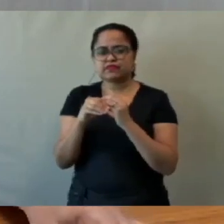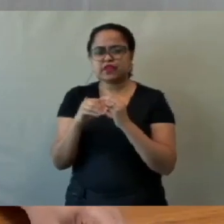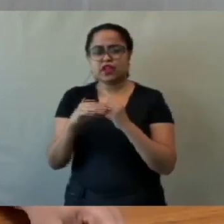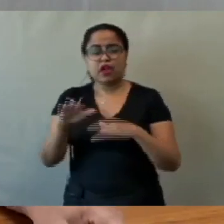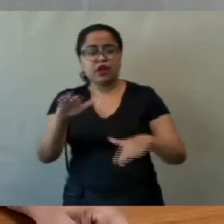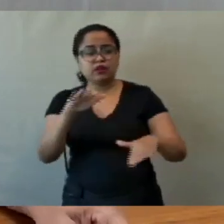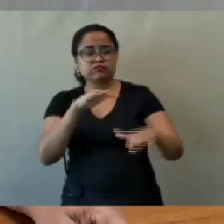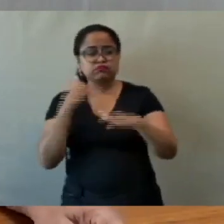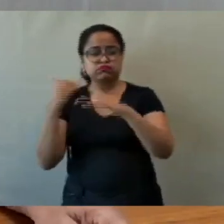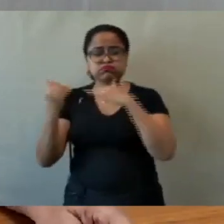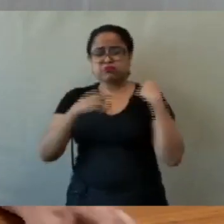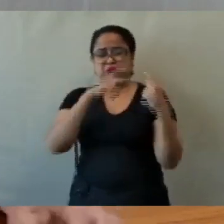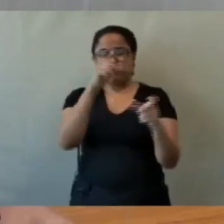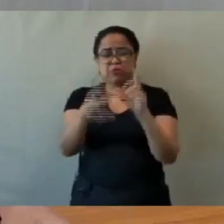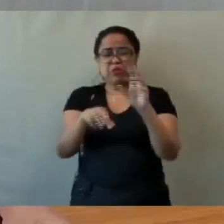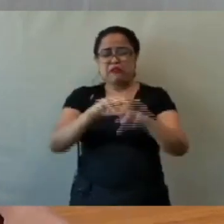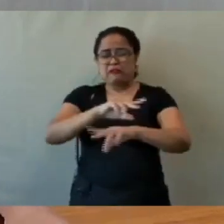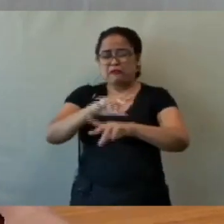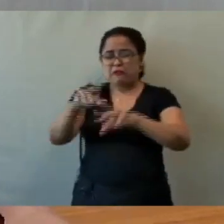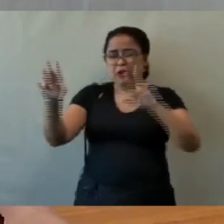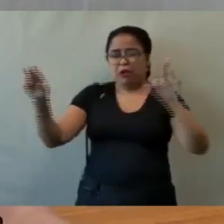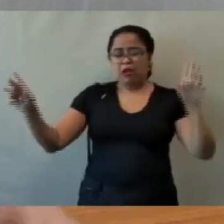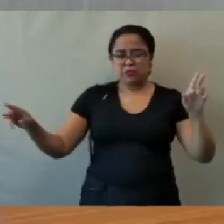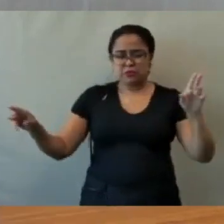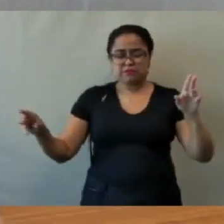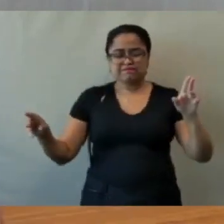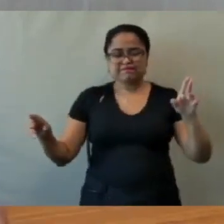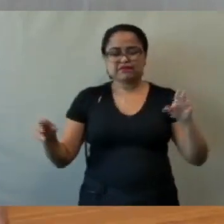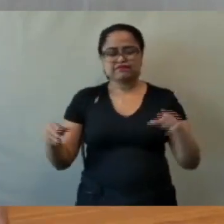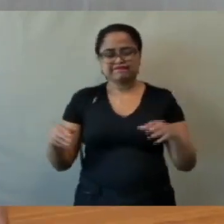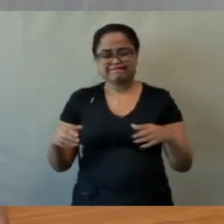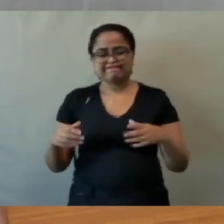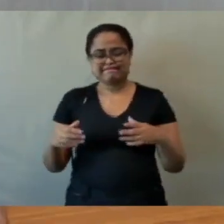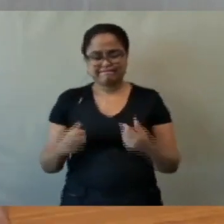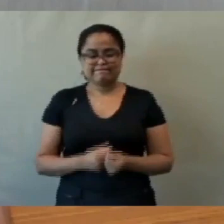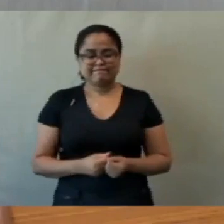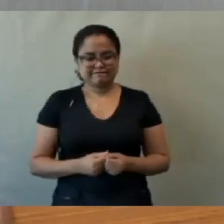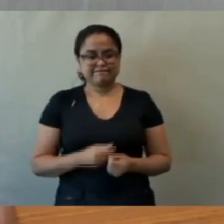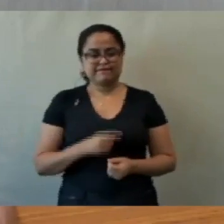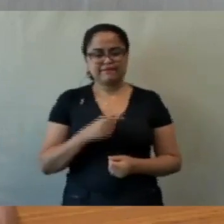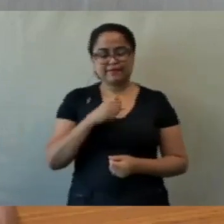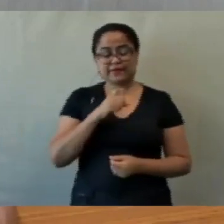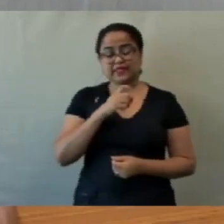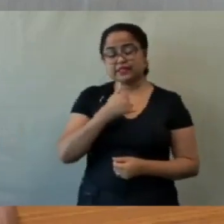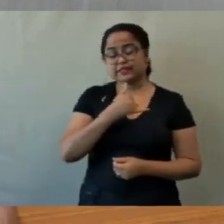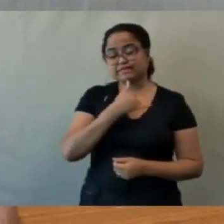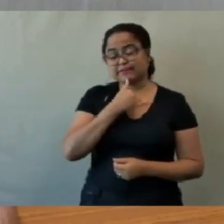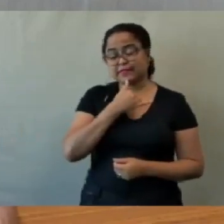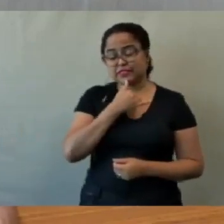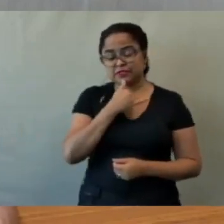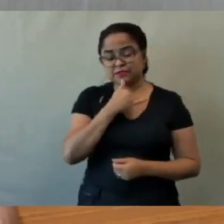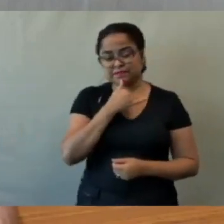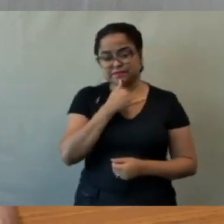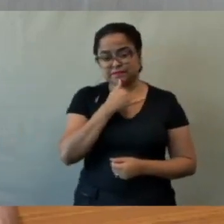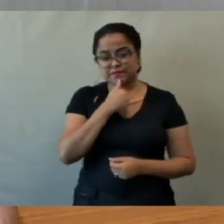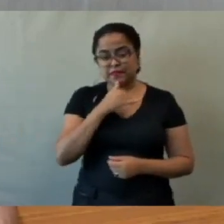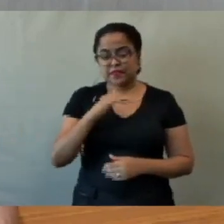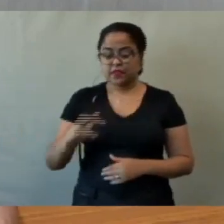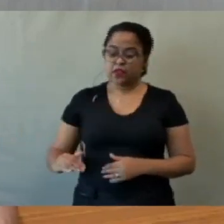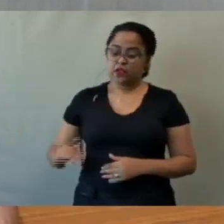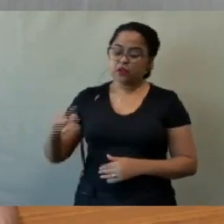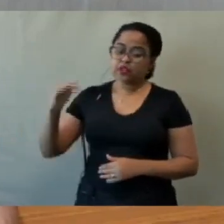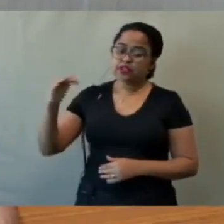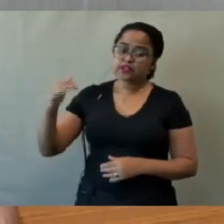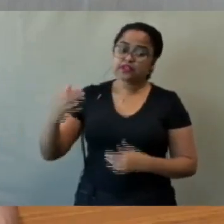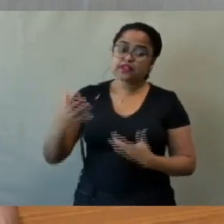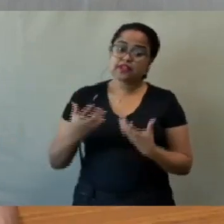senão vai ficar meio pesado. E aí eu cresci e eu queria estudar, né?